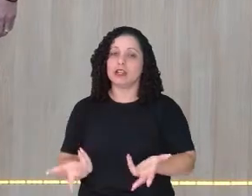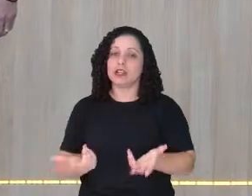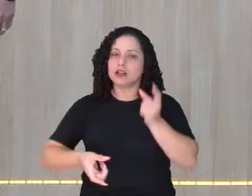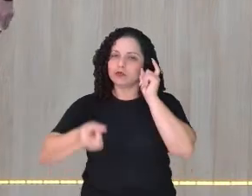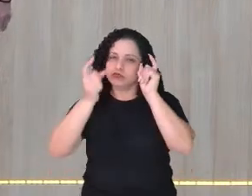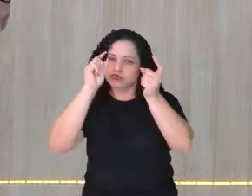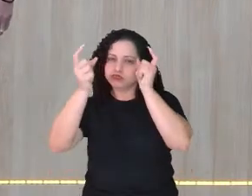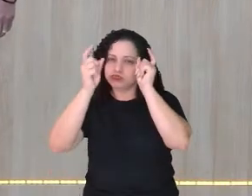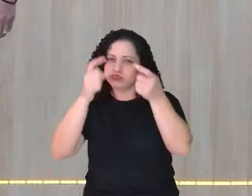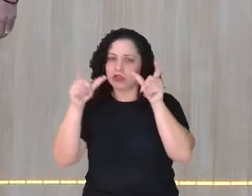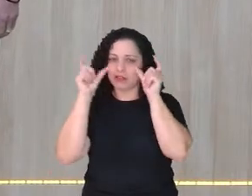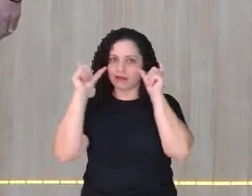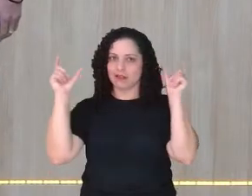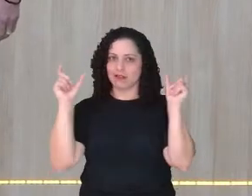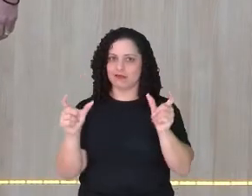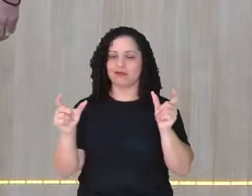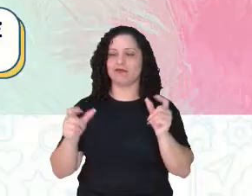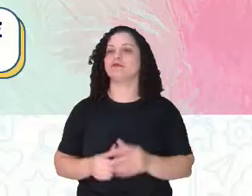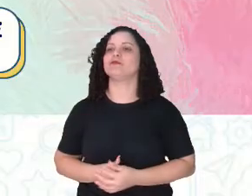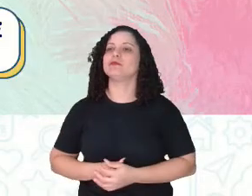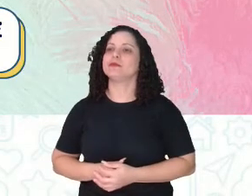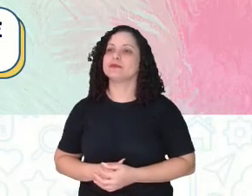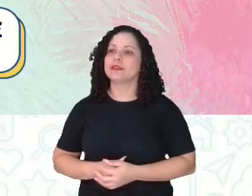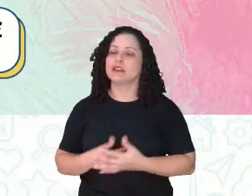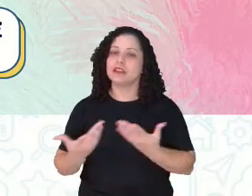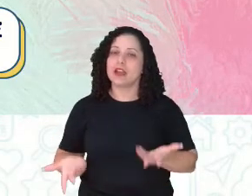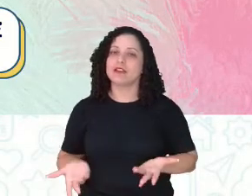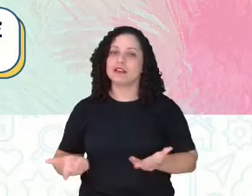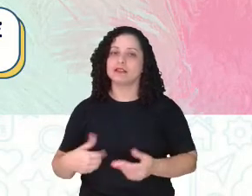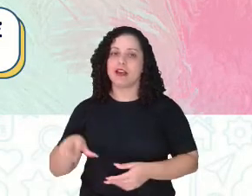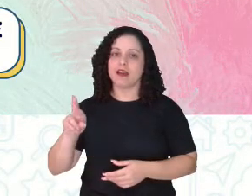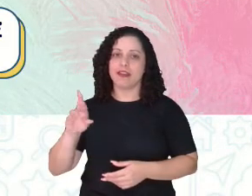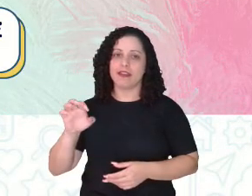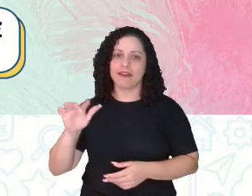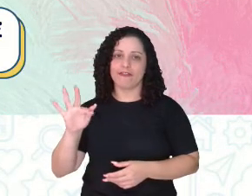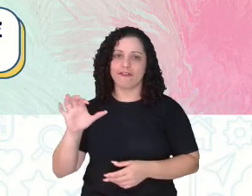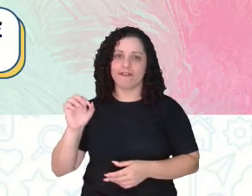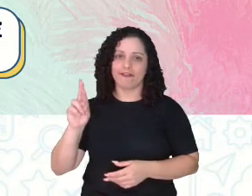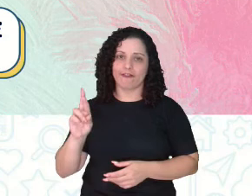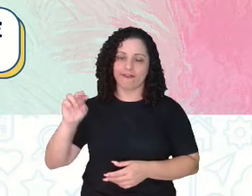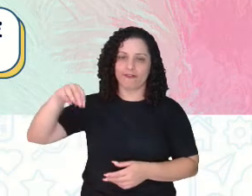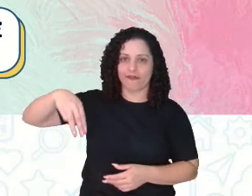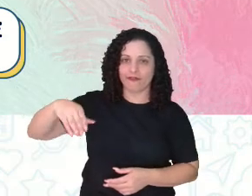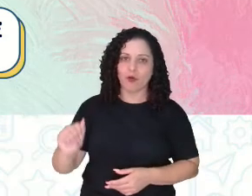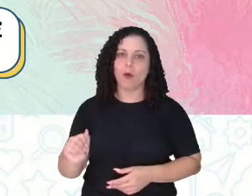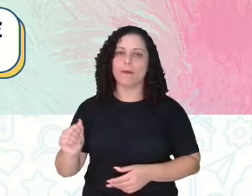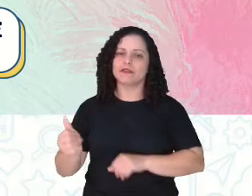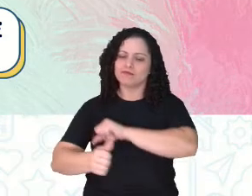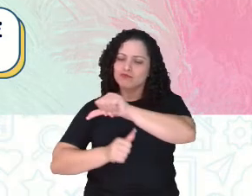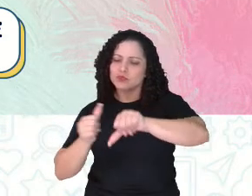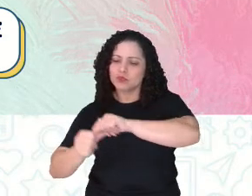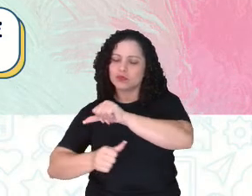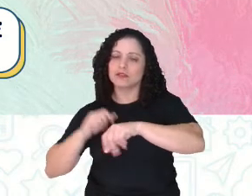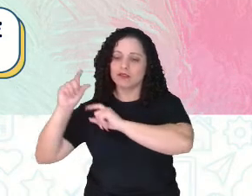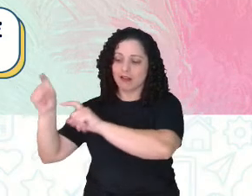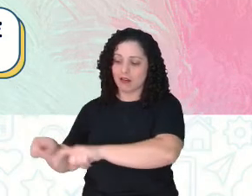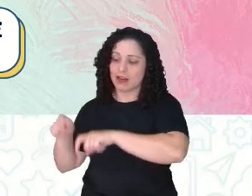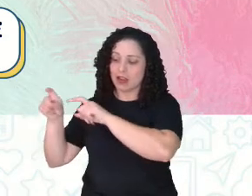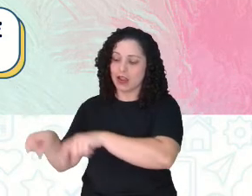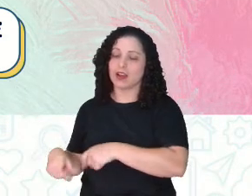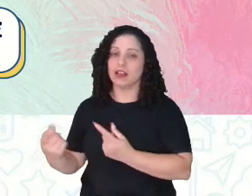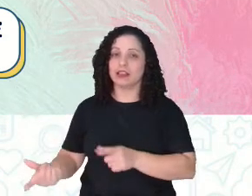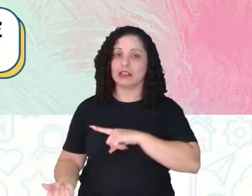ok? E aí a reforma agrária tem essa visão, né, tem essa finalidade de redistribuir, né,